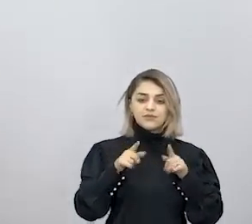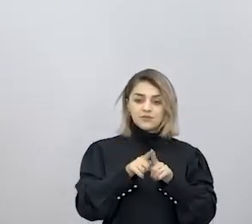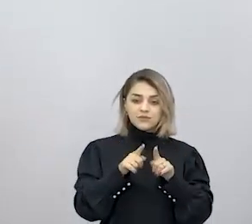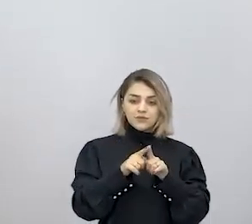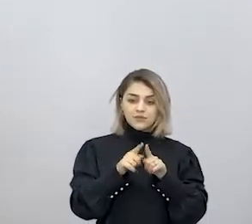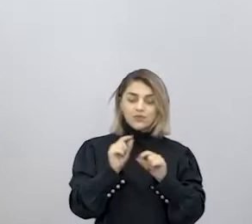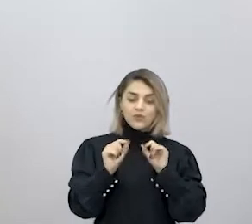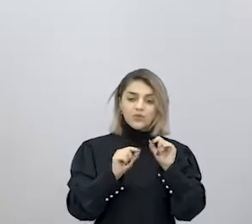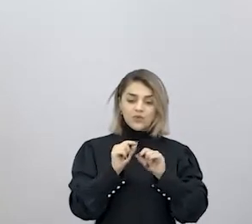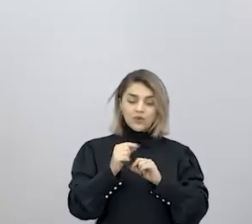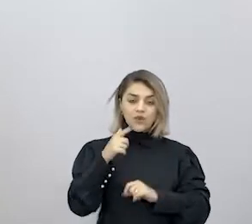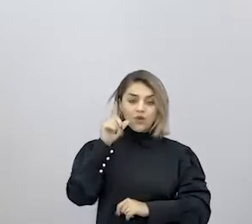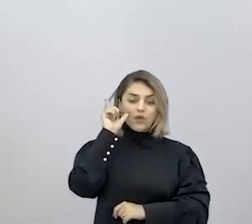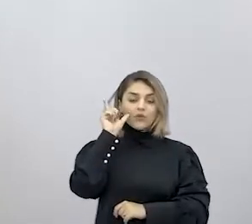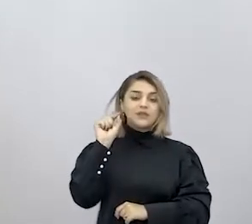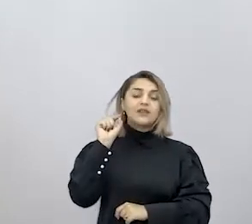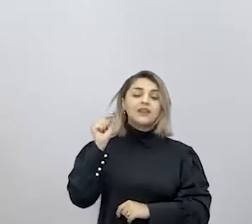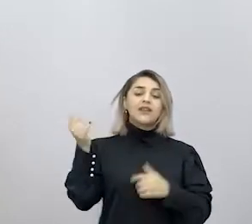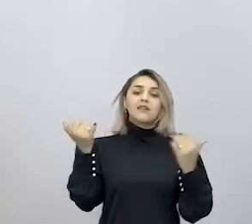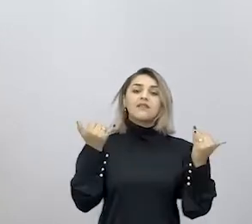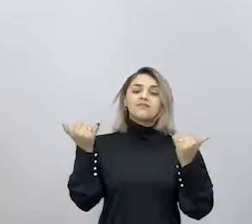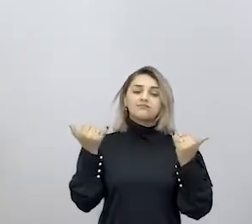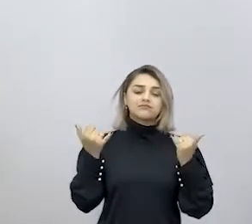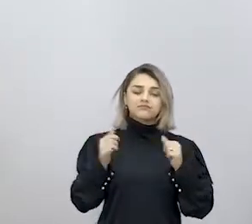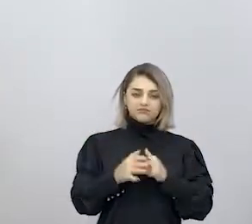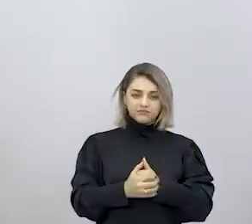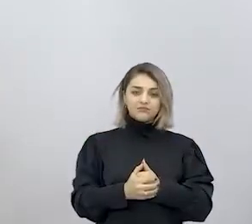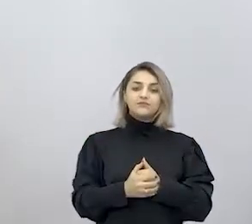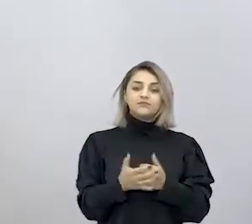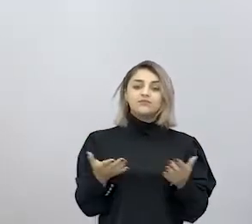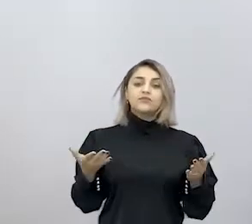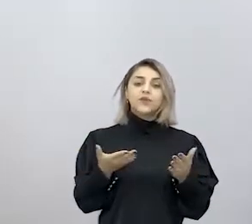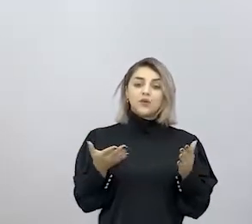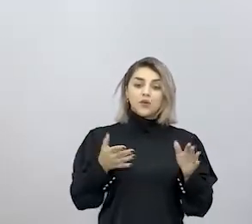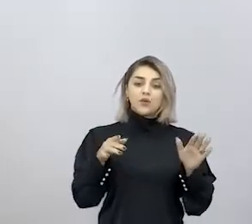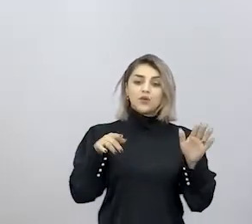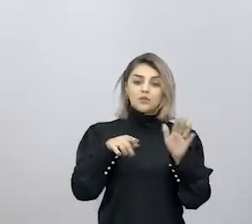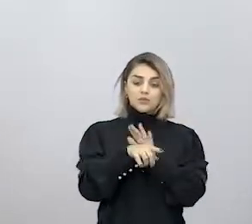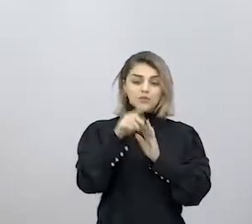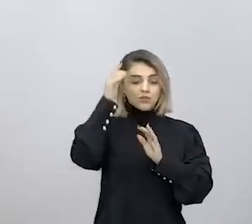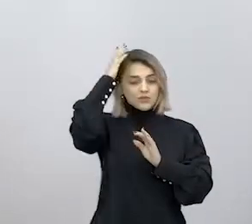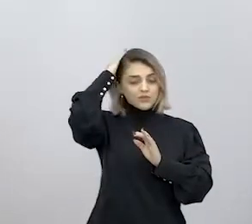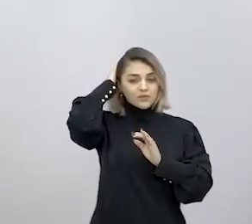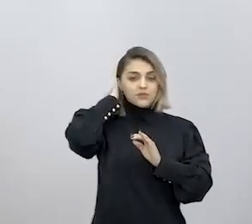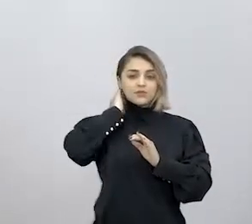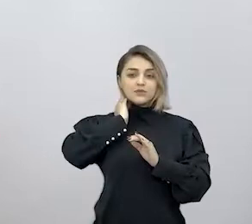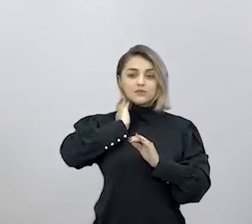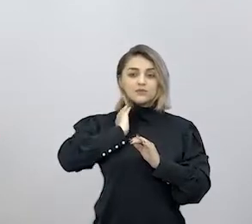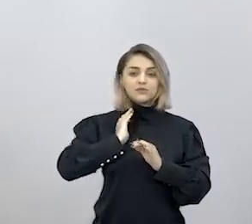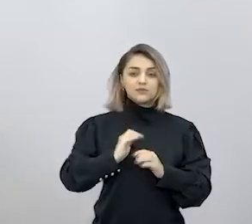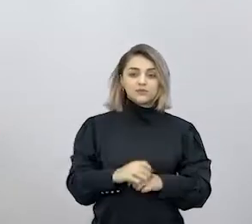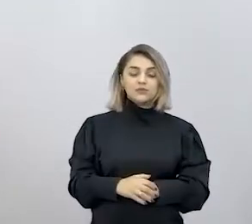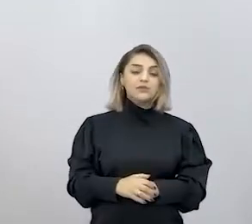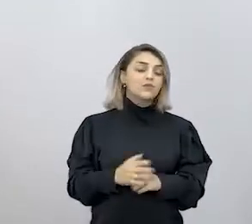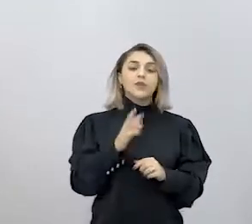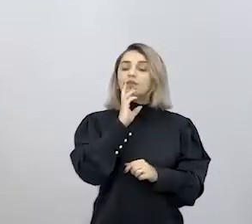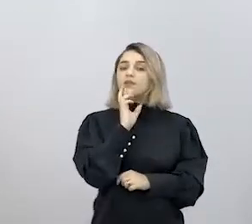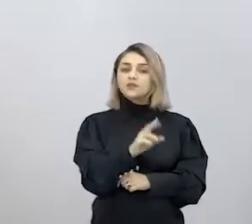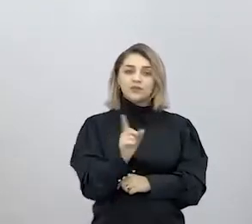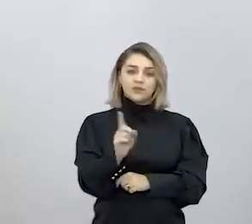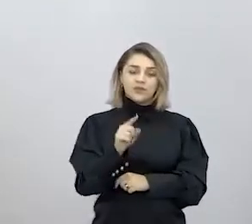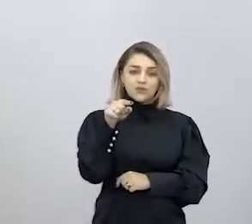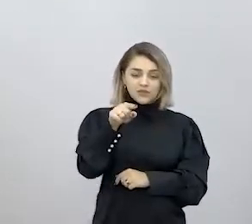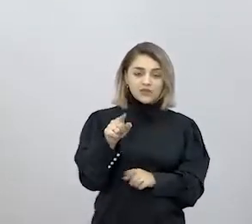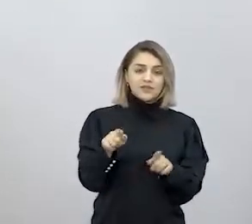Quem disse? Então, eu vou fazer uma pergunta aqui agora pro pessoal, eu não vou responder e você também não. Tá. Porque é